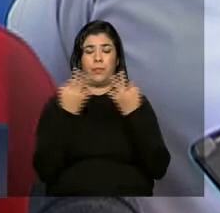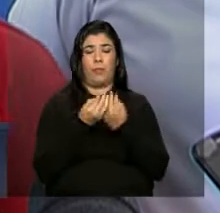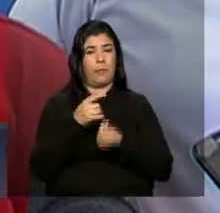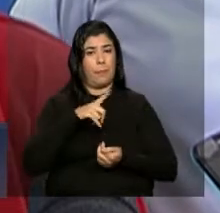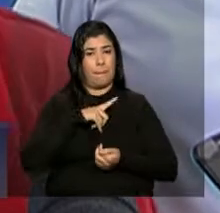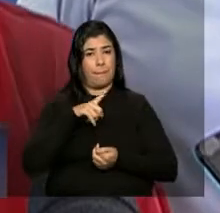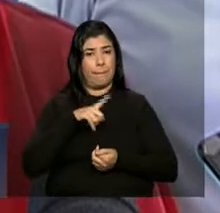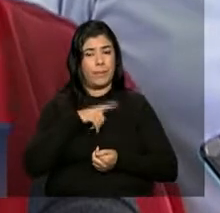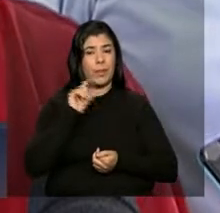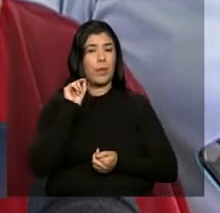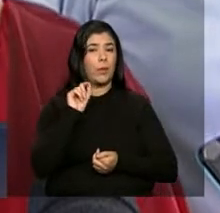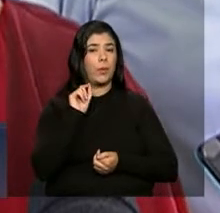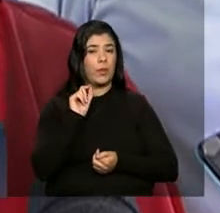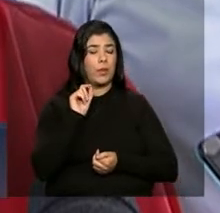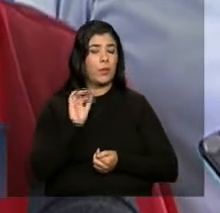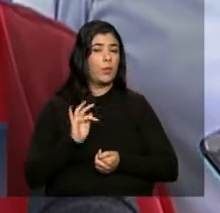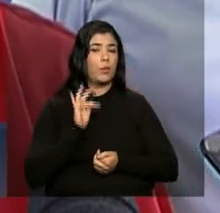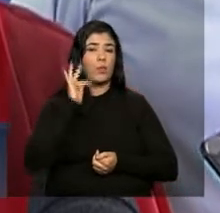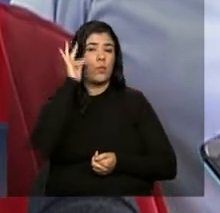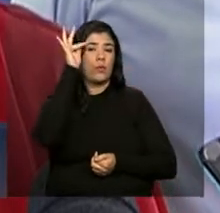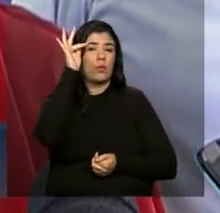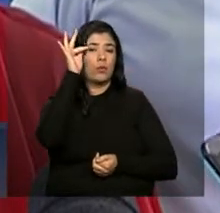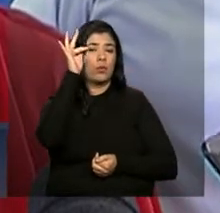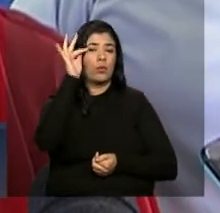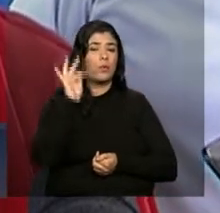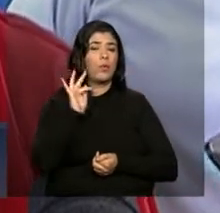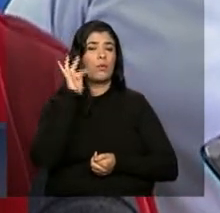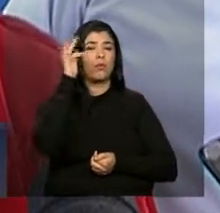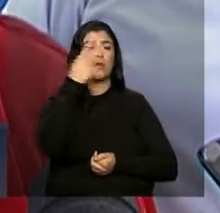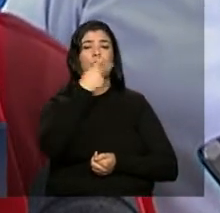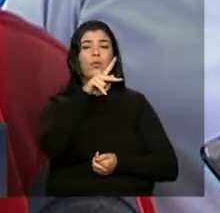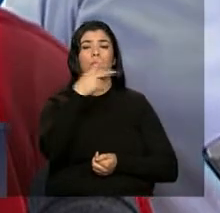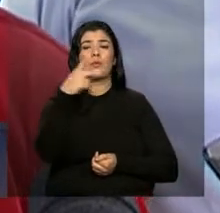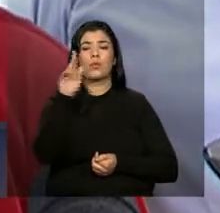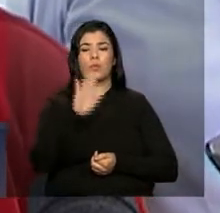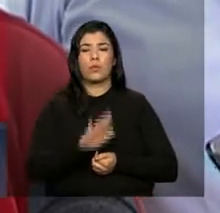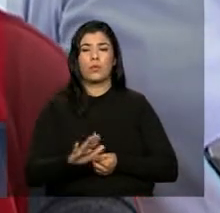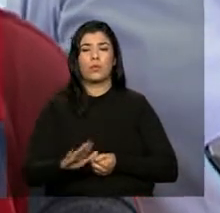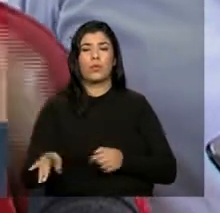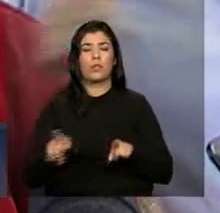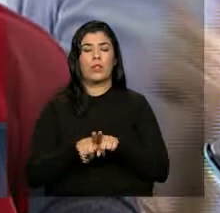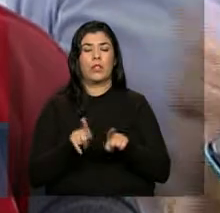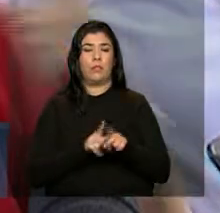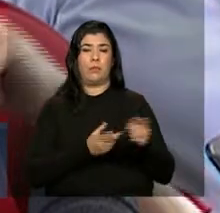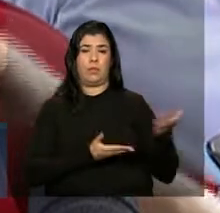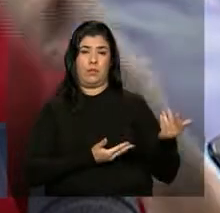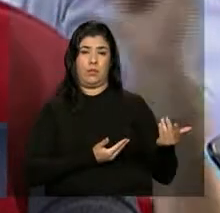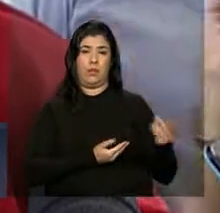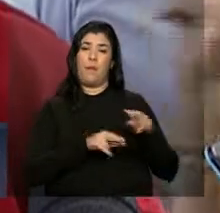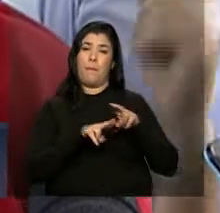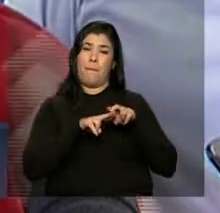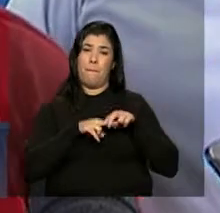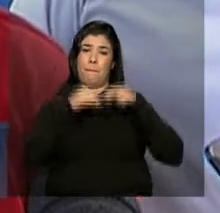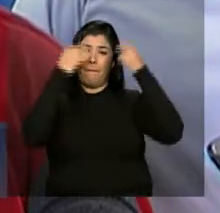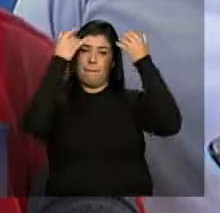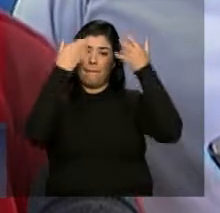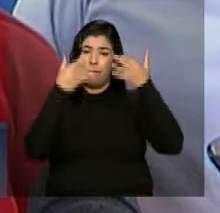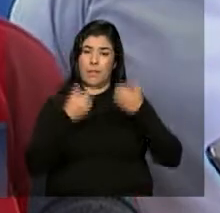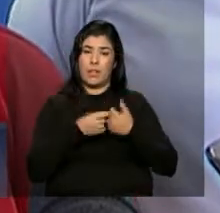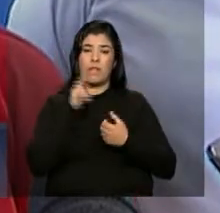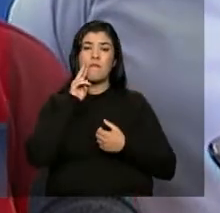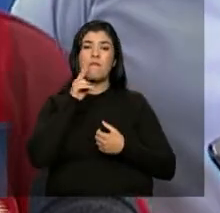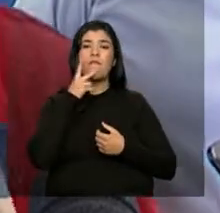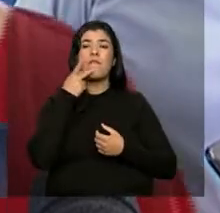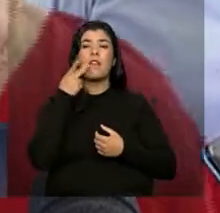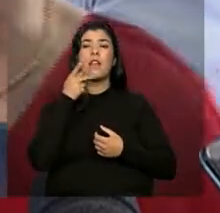ter um futuro para suas crianças e adolescentes. Por isso que eu falei nos céus aqui perto. Por